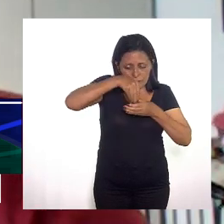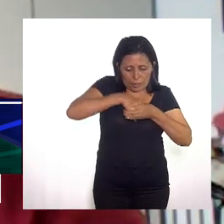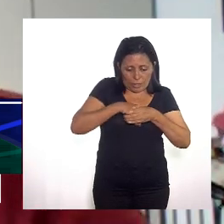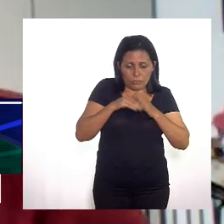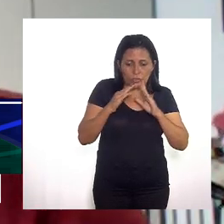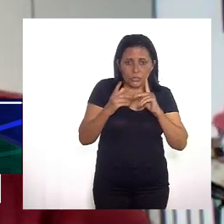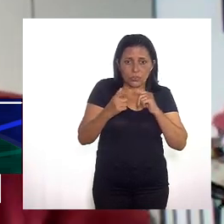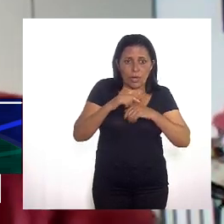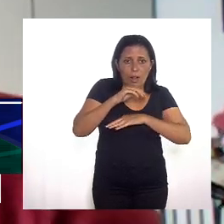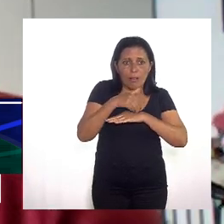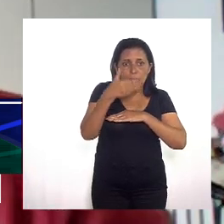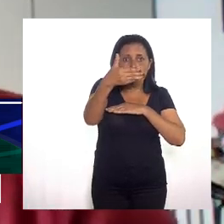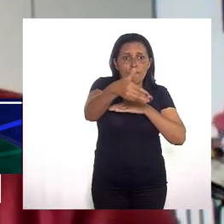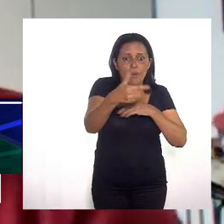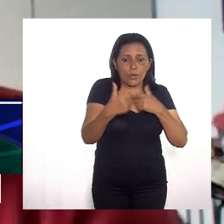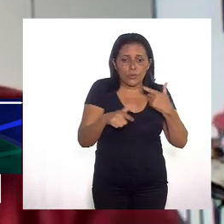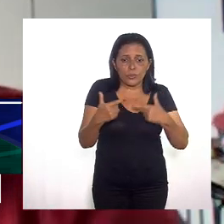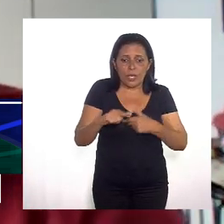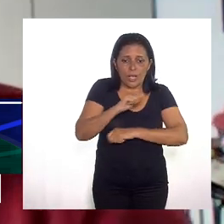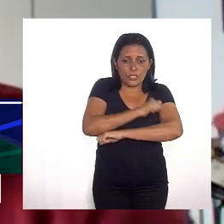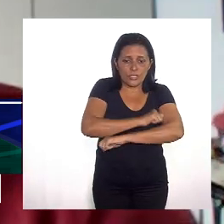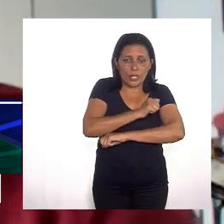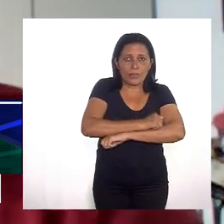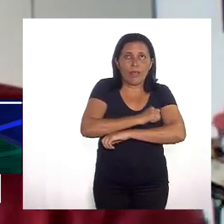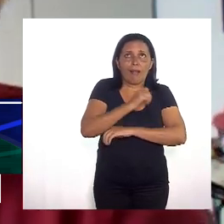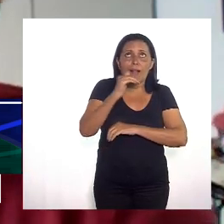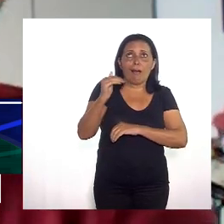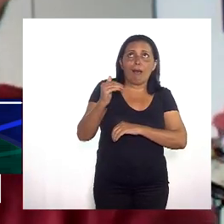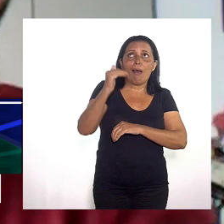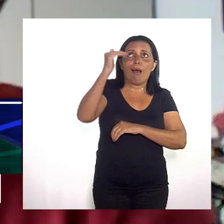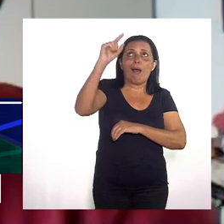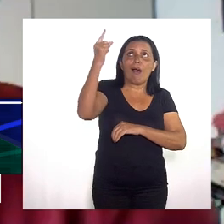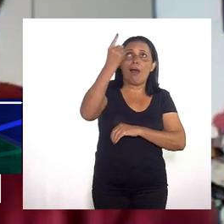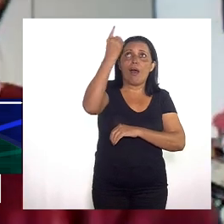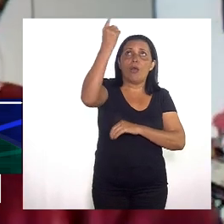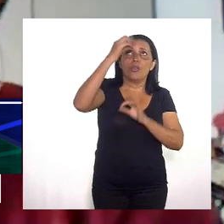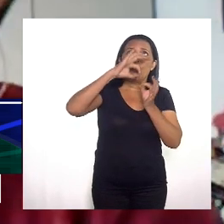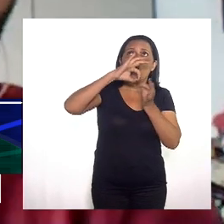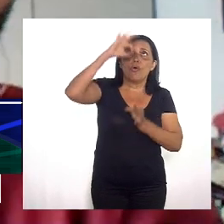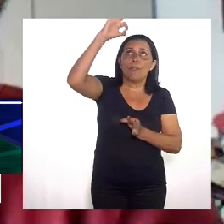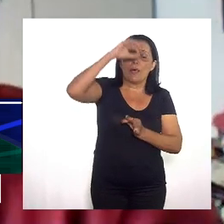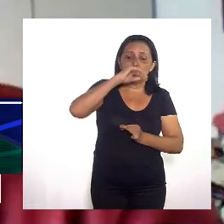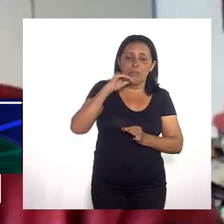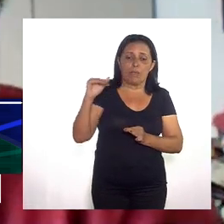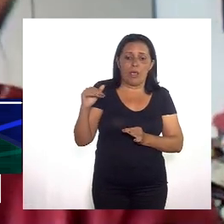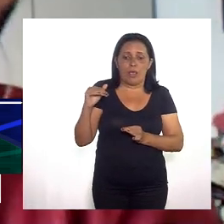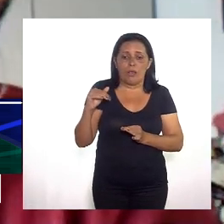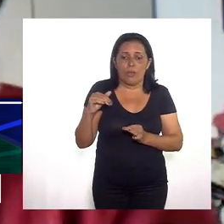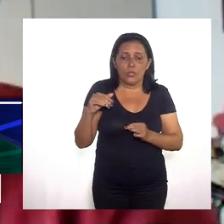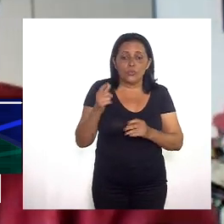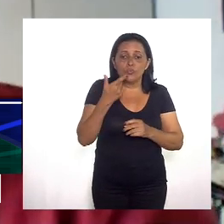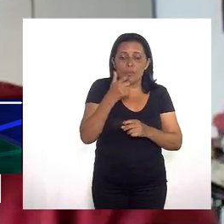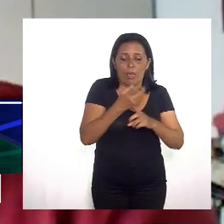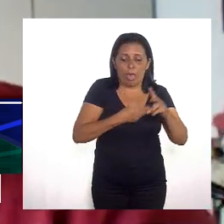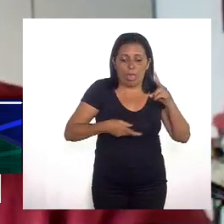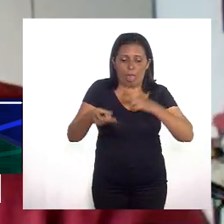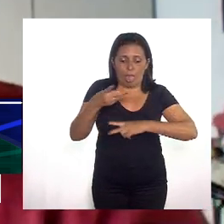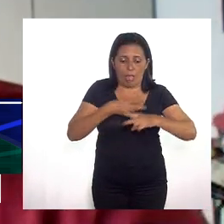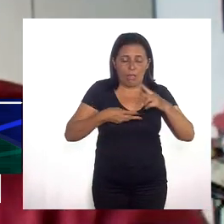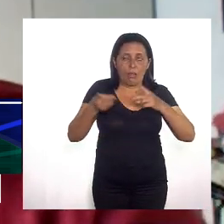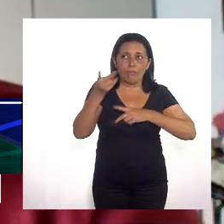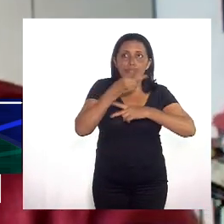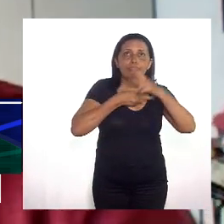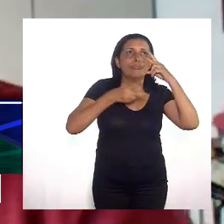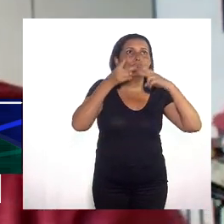própria escola, ou as janelas ficam a uma altura de mais de 1,5 metros, não ventilando o espaço onde os professores e os